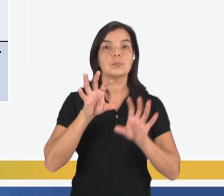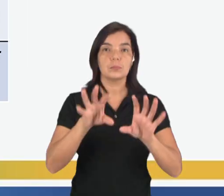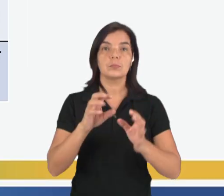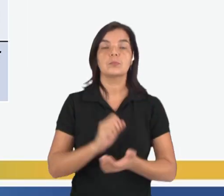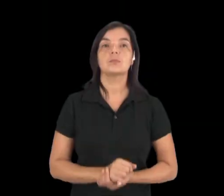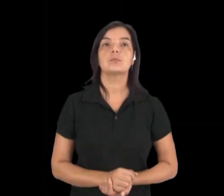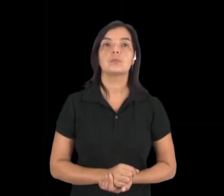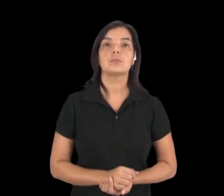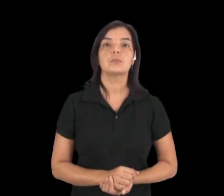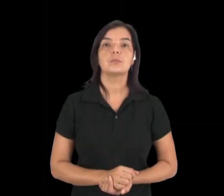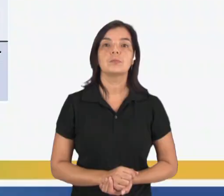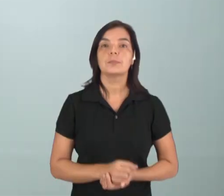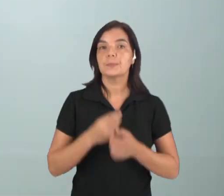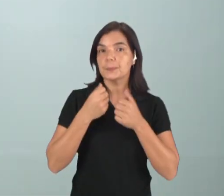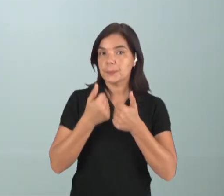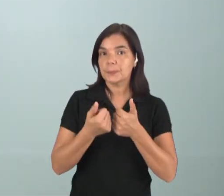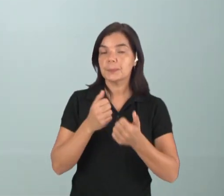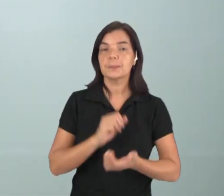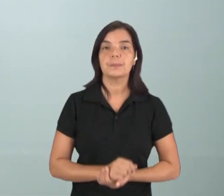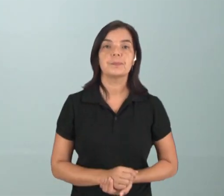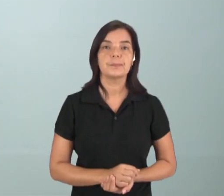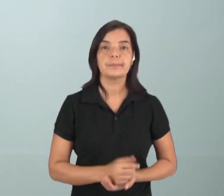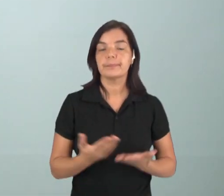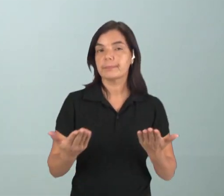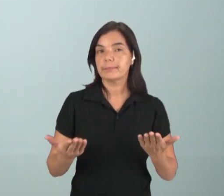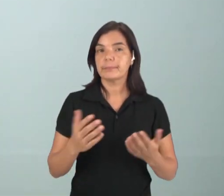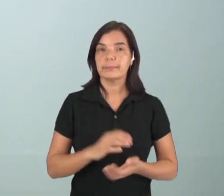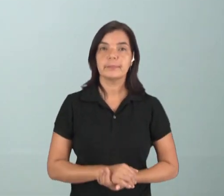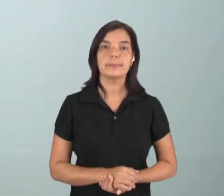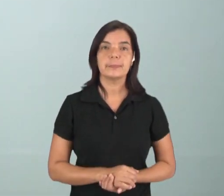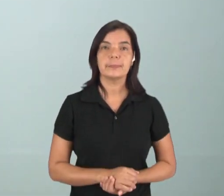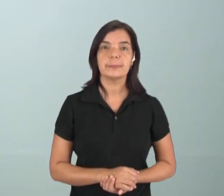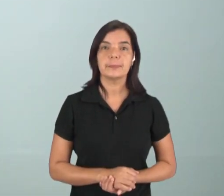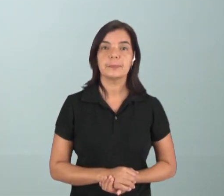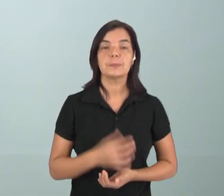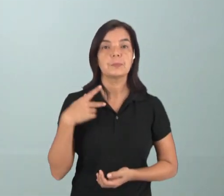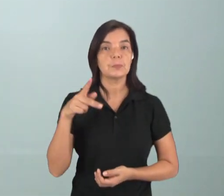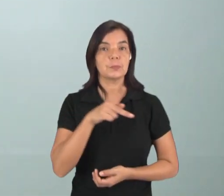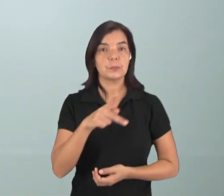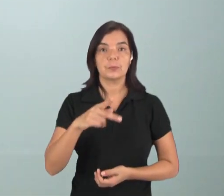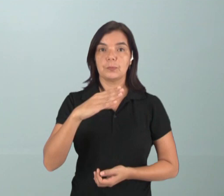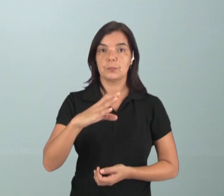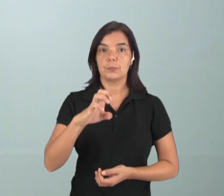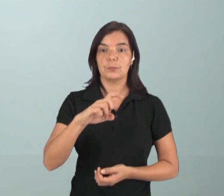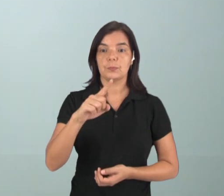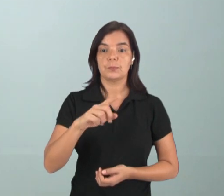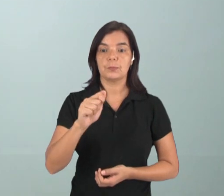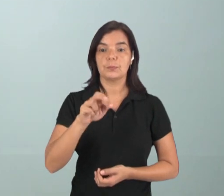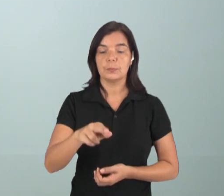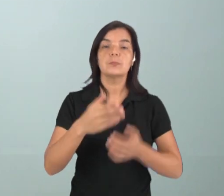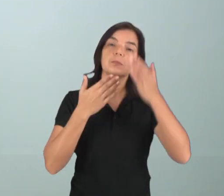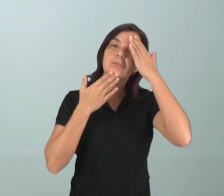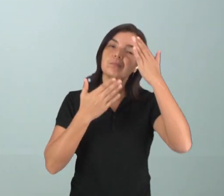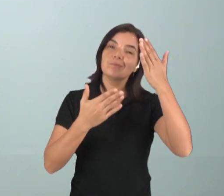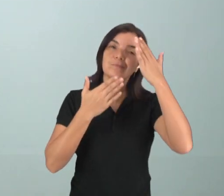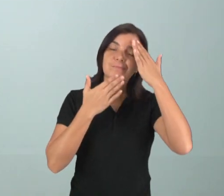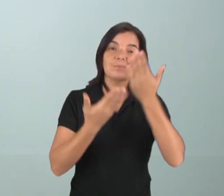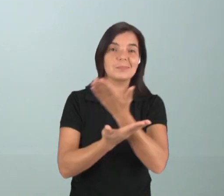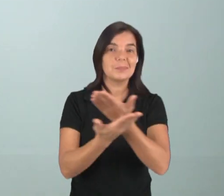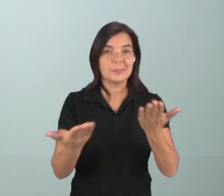aí, tá? Tudo bem, gente? Então, o professor César vai ficar aqui. Agradeço